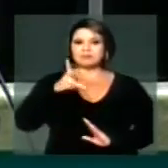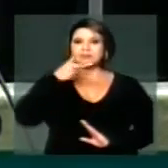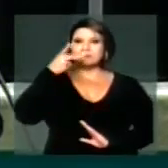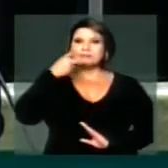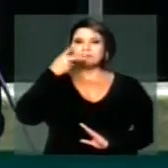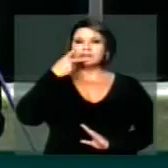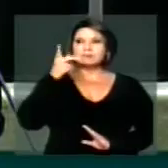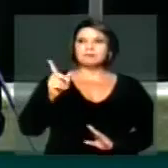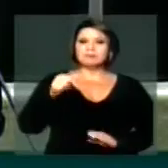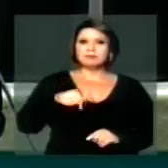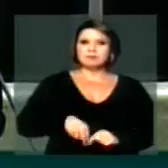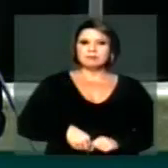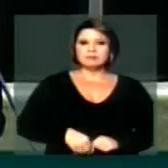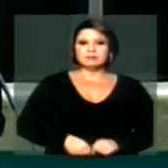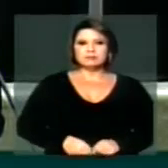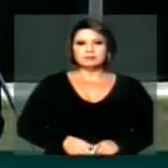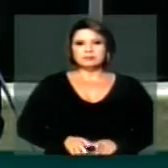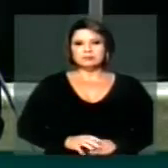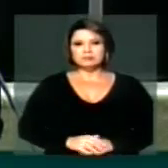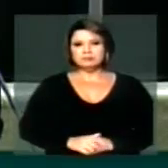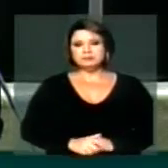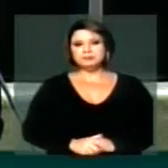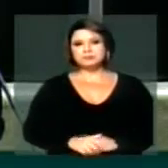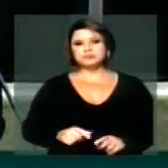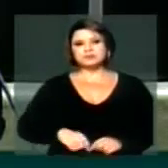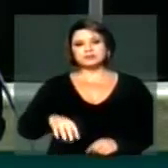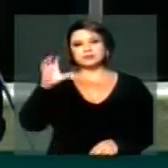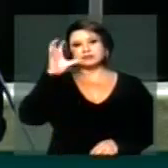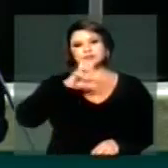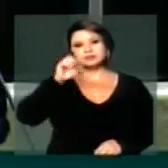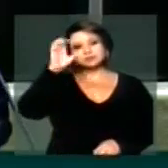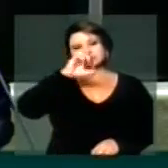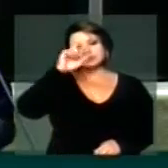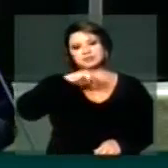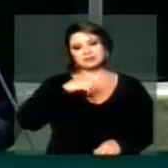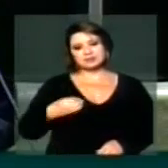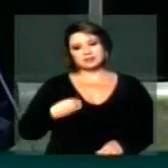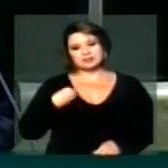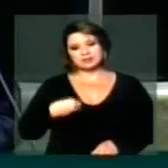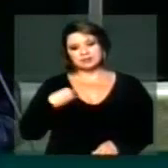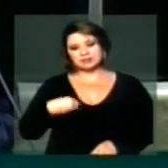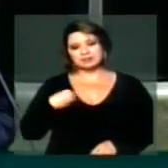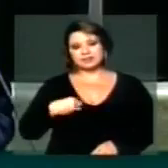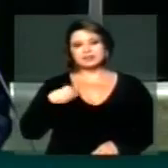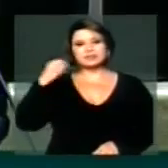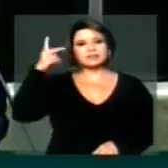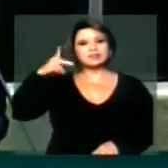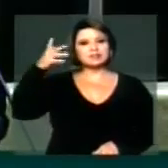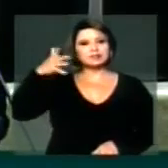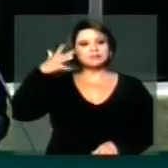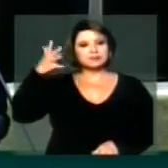dizer que faço com um aprendizado ainda maior da vida e da política,